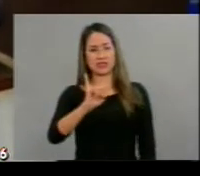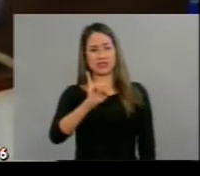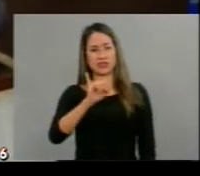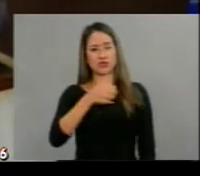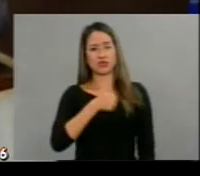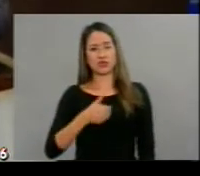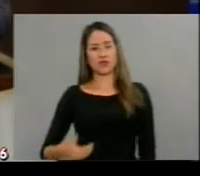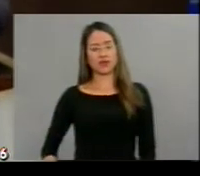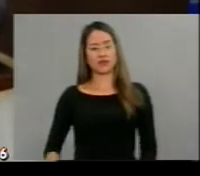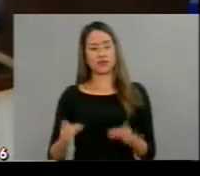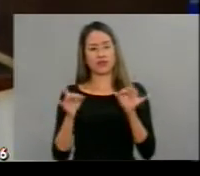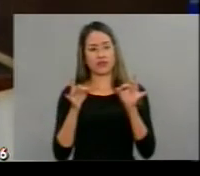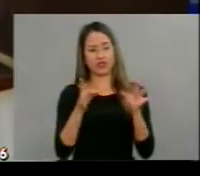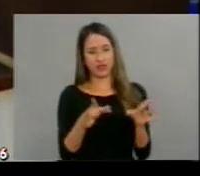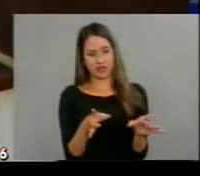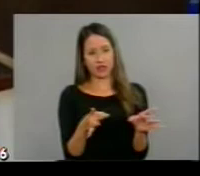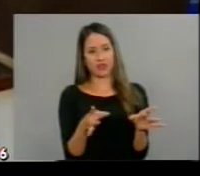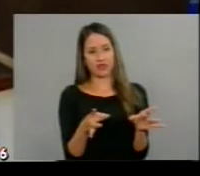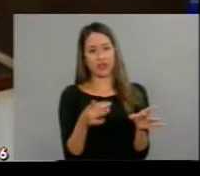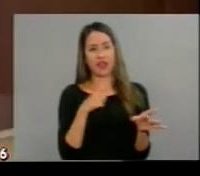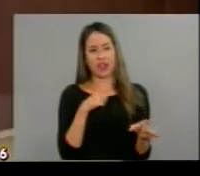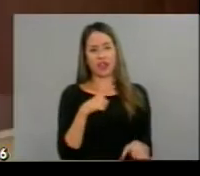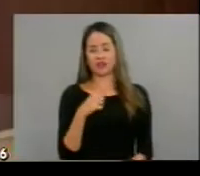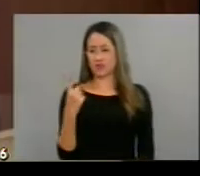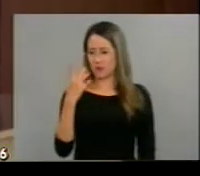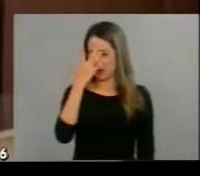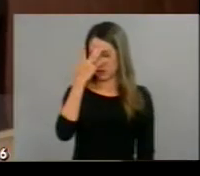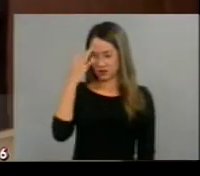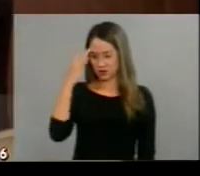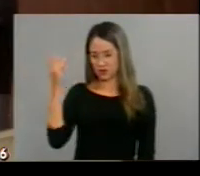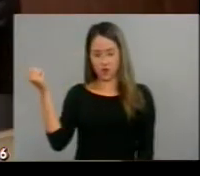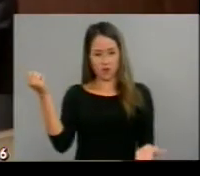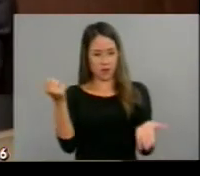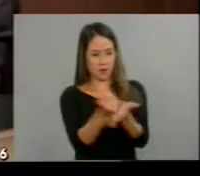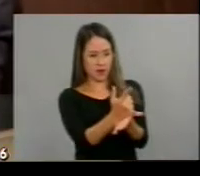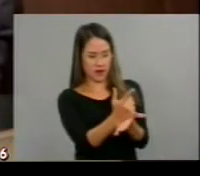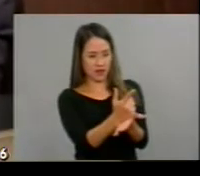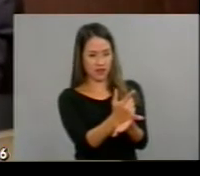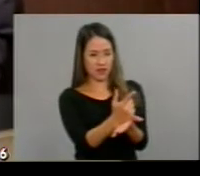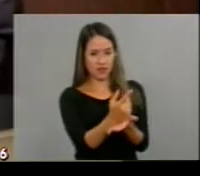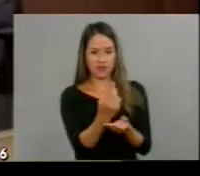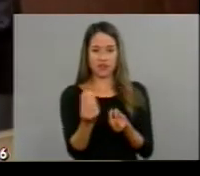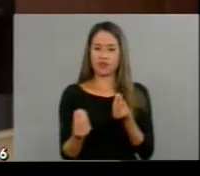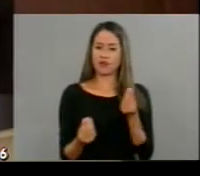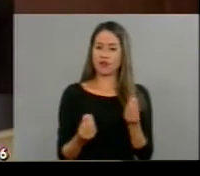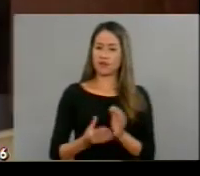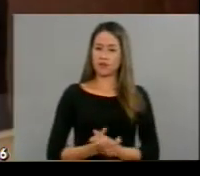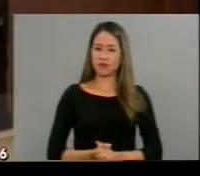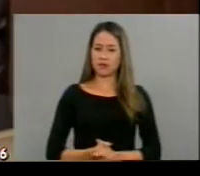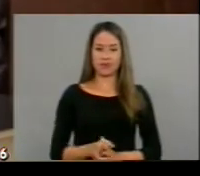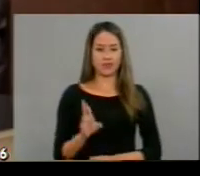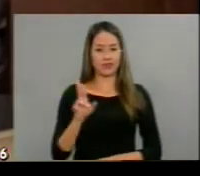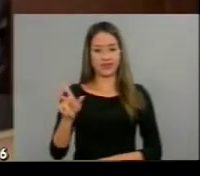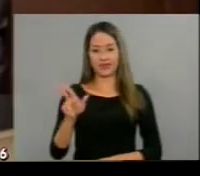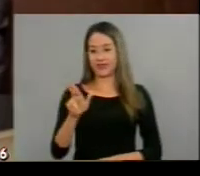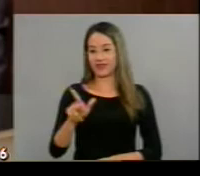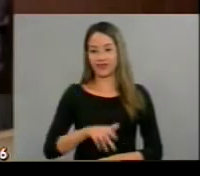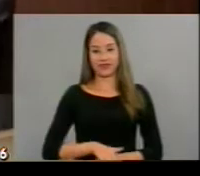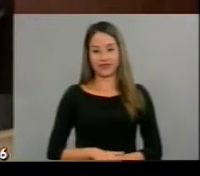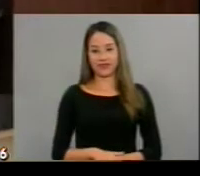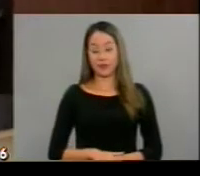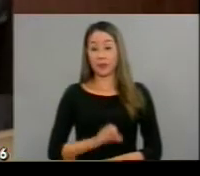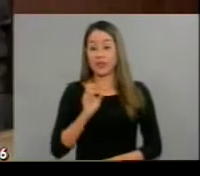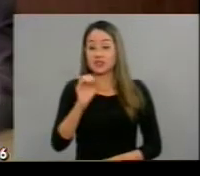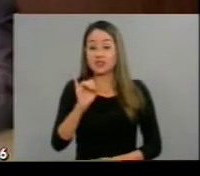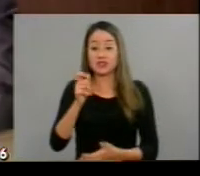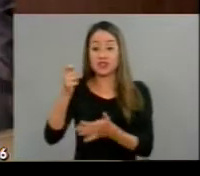que é podre, e se tem alguém maluco o suficiente para comprar, pode parecer um bom negócio. Mas não é assim.